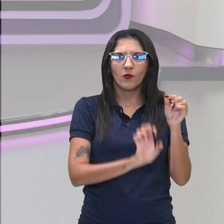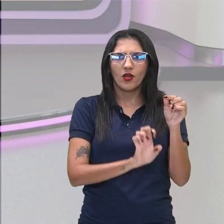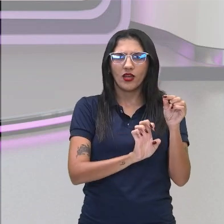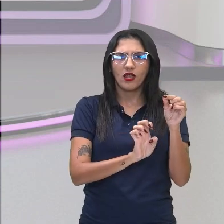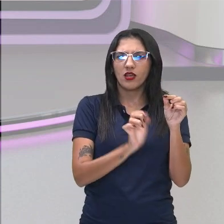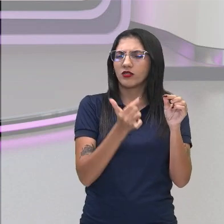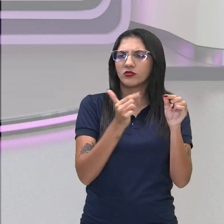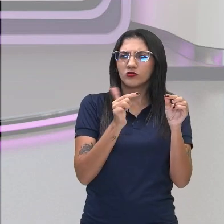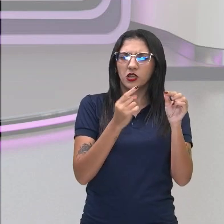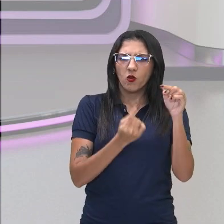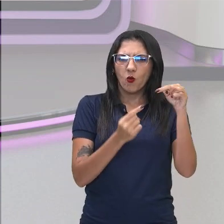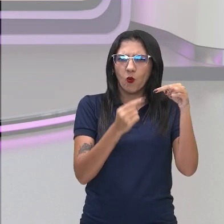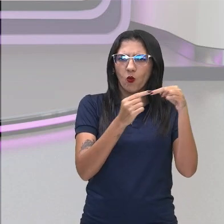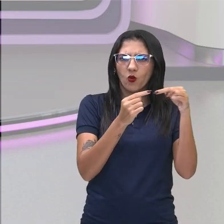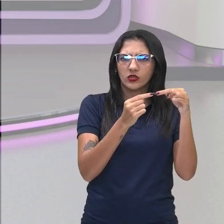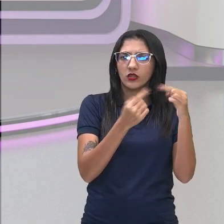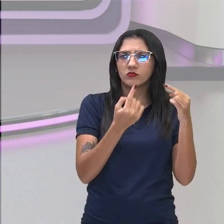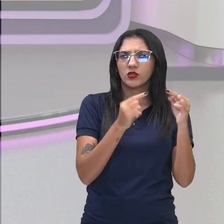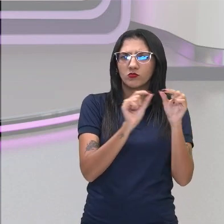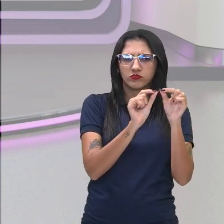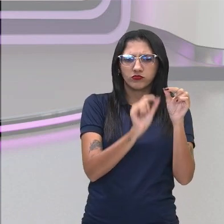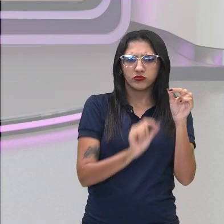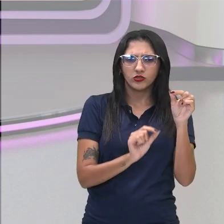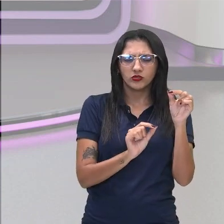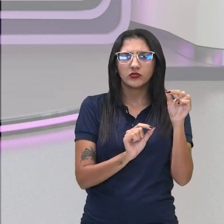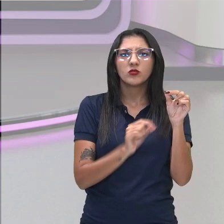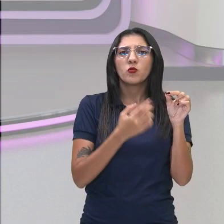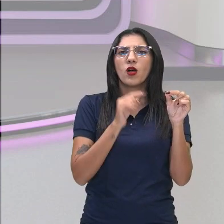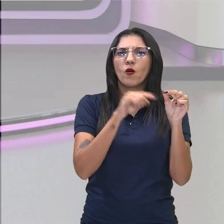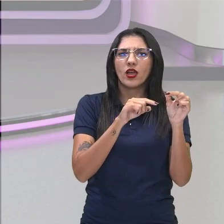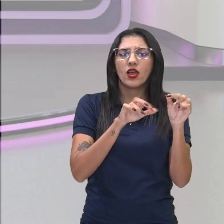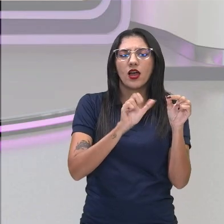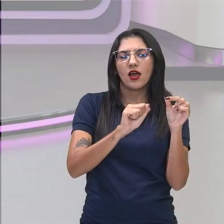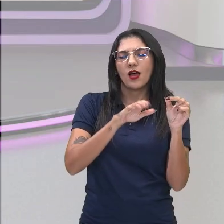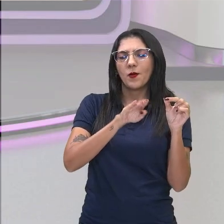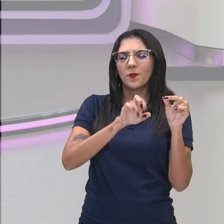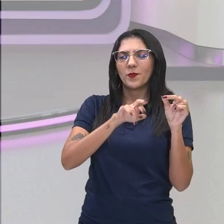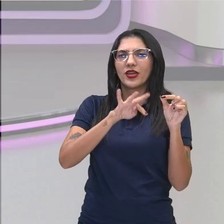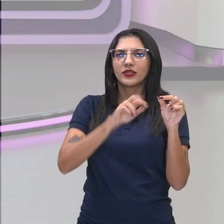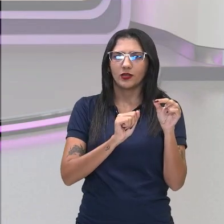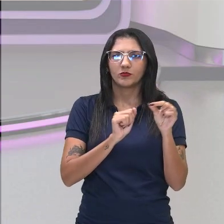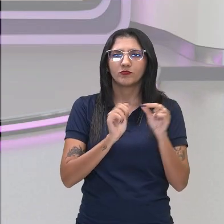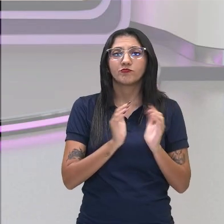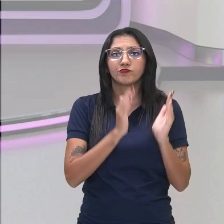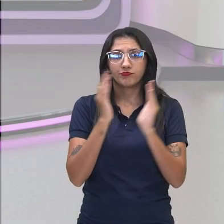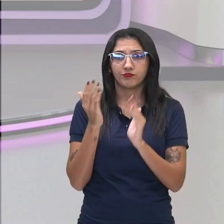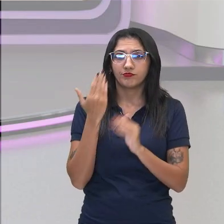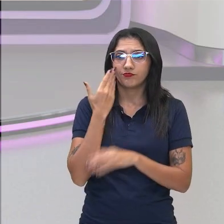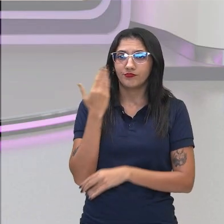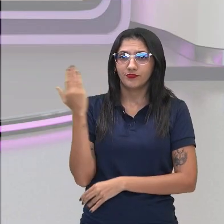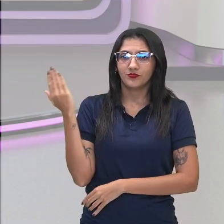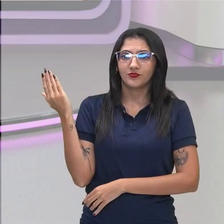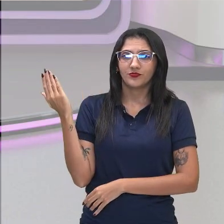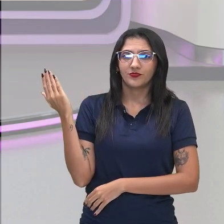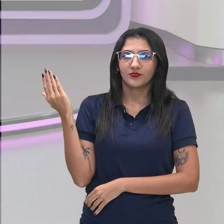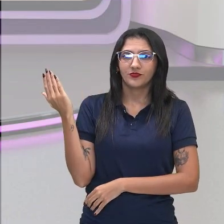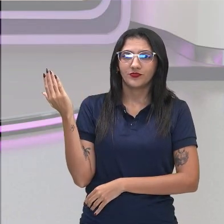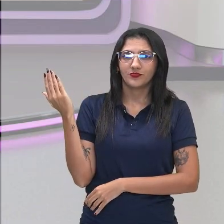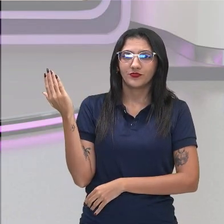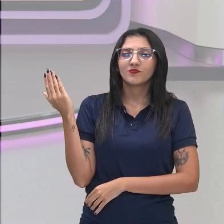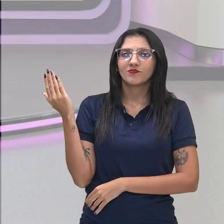fechado, nós dizemos que essa linha aqui é uma linha poligonal aberta. Já do meu outro lado, eu tenho uma linha